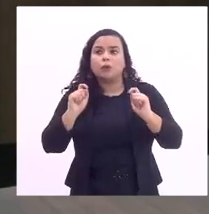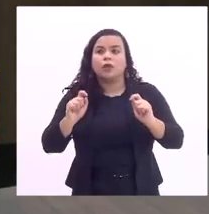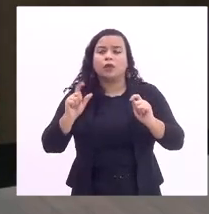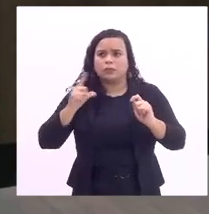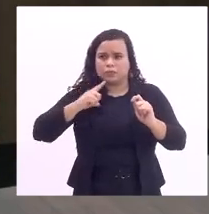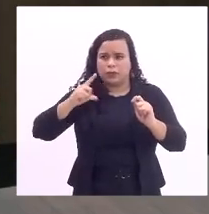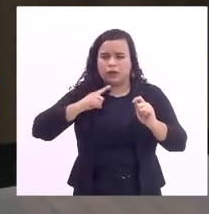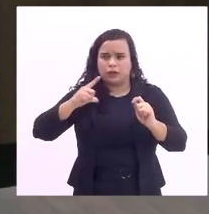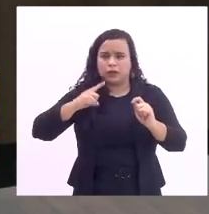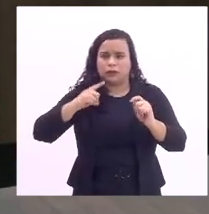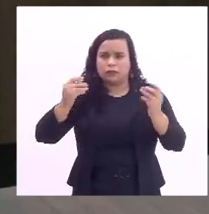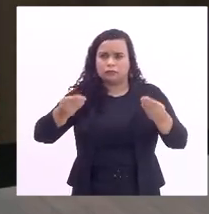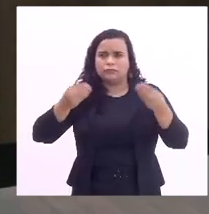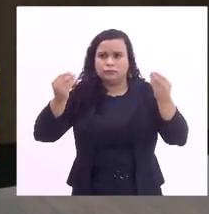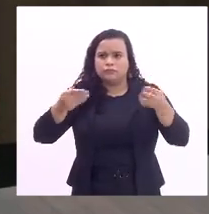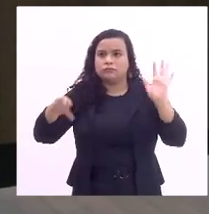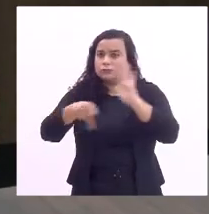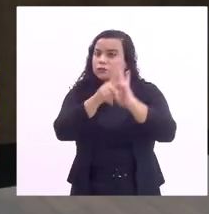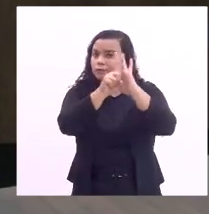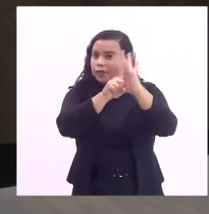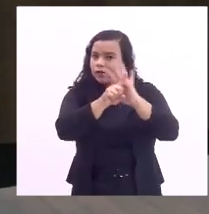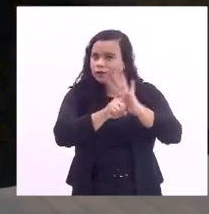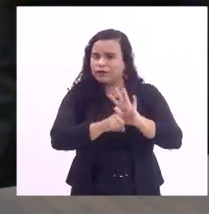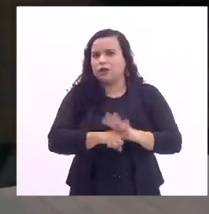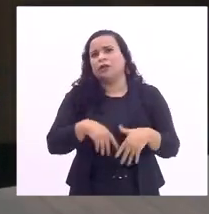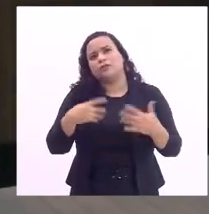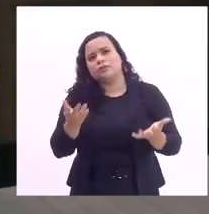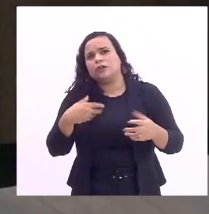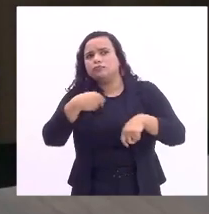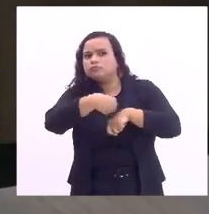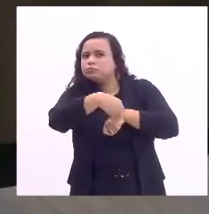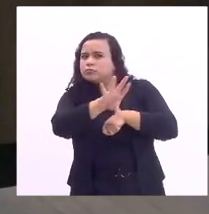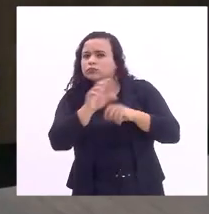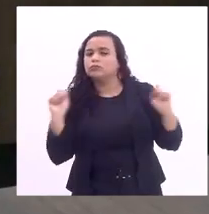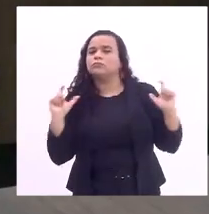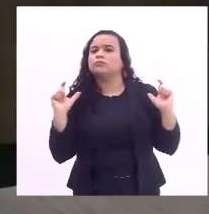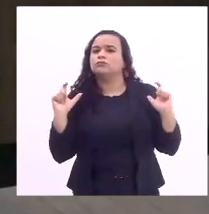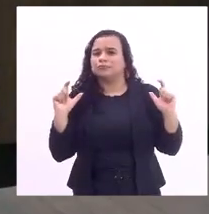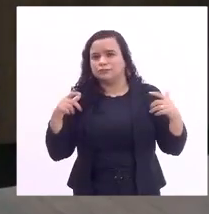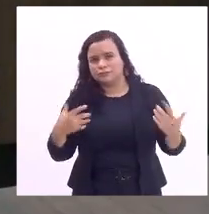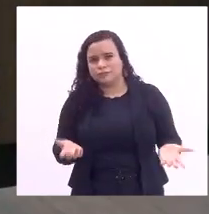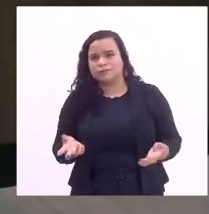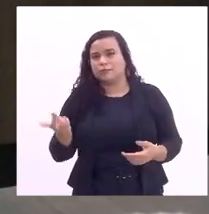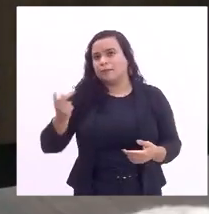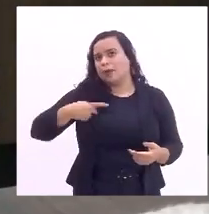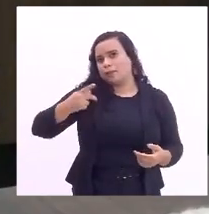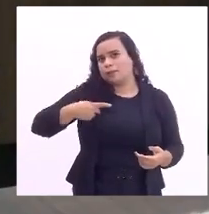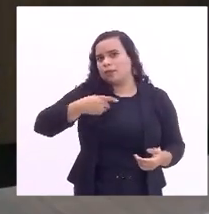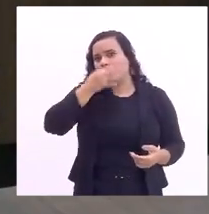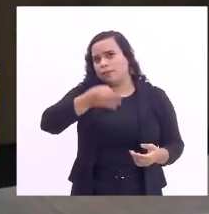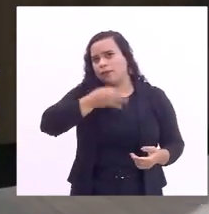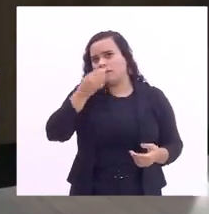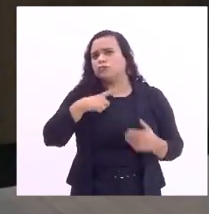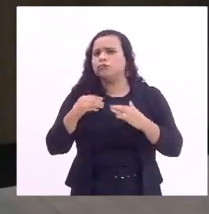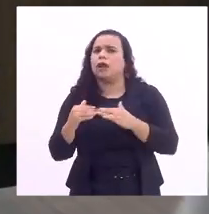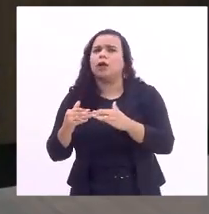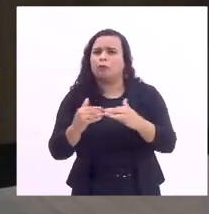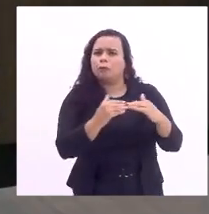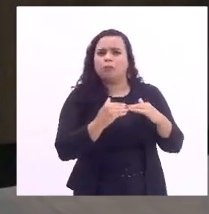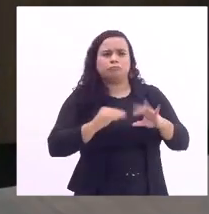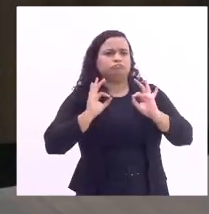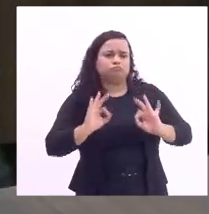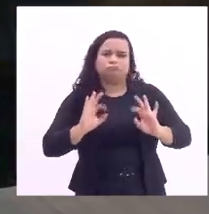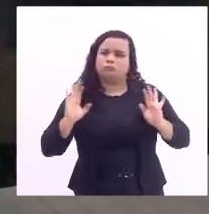deriva de uma verificação. Estou só alertando. Okay. Porque eu, para mim, tem acordo sem problema nenhum. Estou